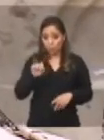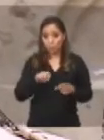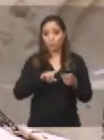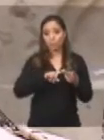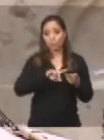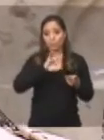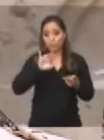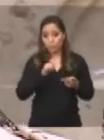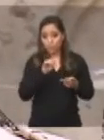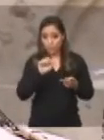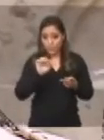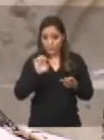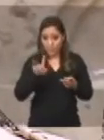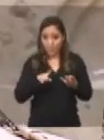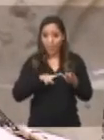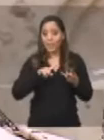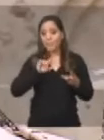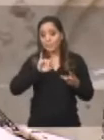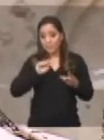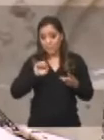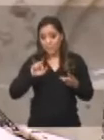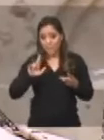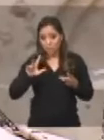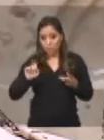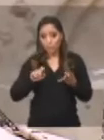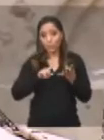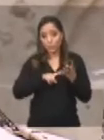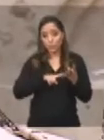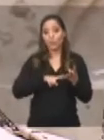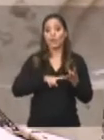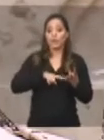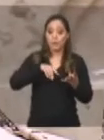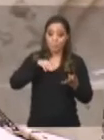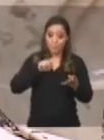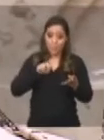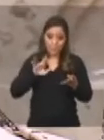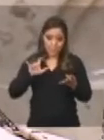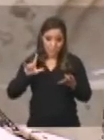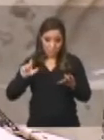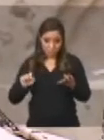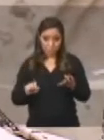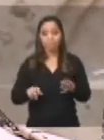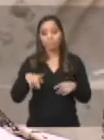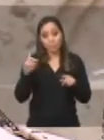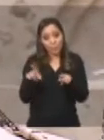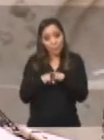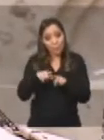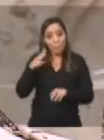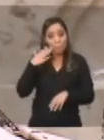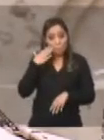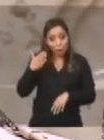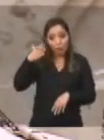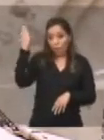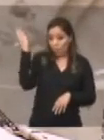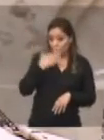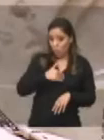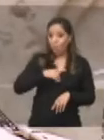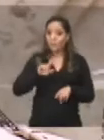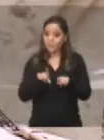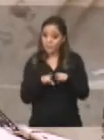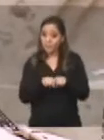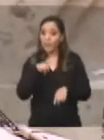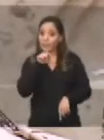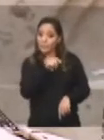Francisco Pereira Filho, Sérgio Câmara Lima e Marcelo Amorim. Também se constatou inúmeros depósitos na conta do réu